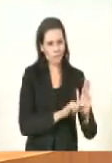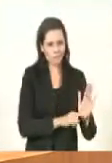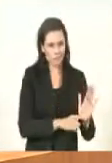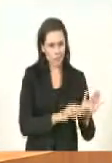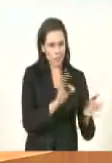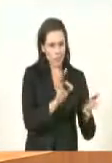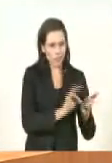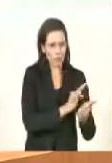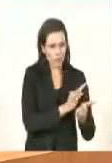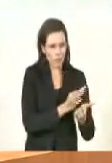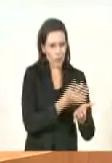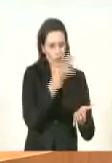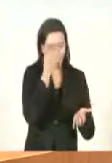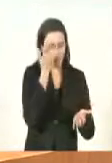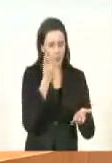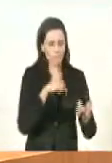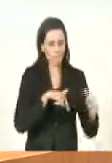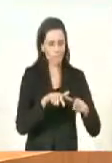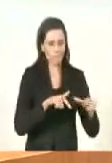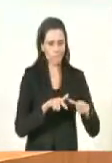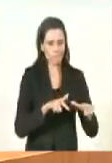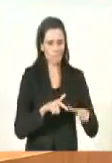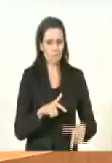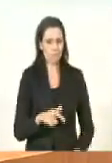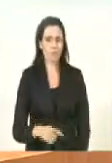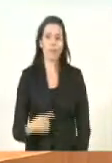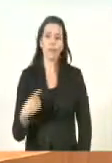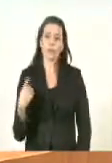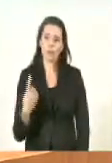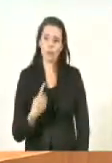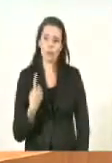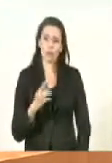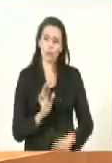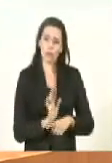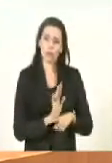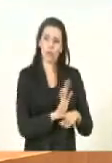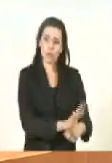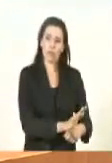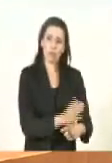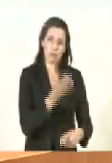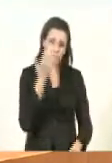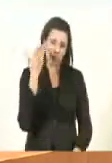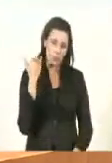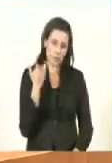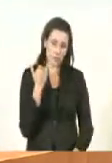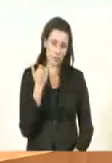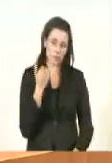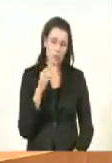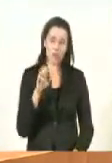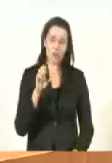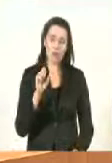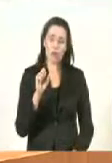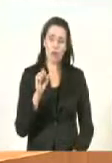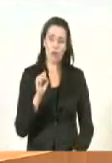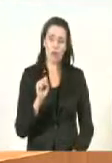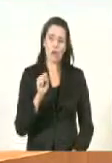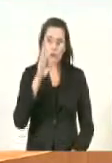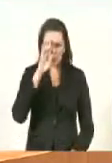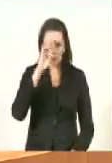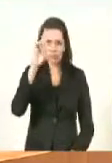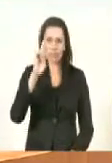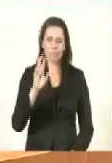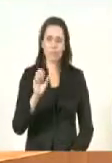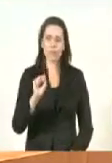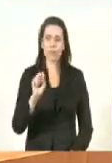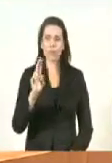nós demos a nossa contribuição como superintendente e agora queremos dar como deputado. Por isso que, diante das